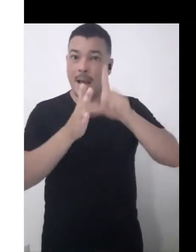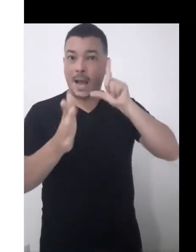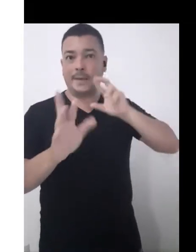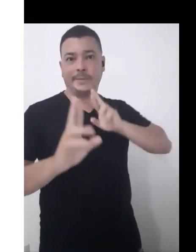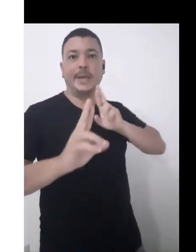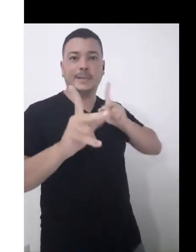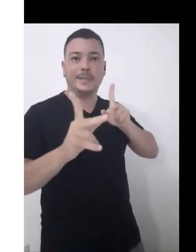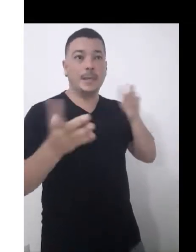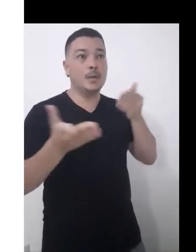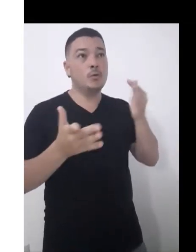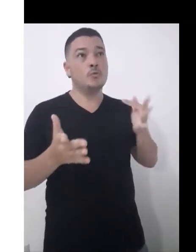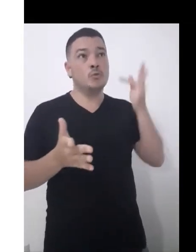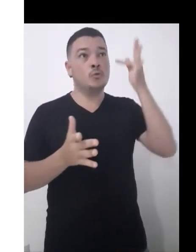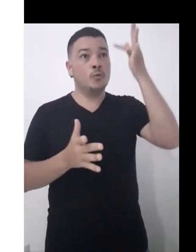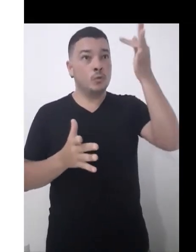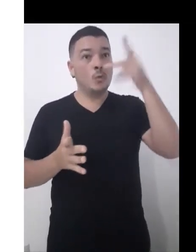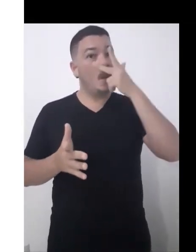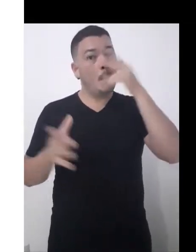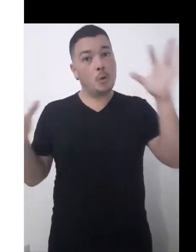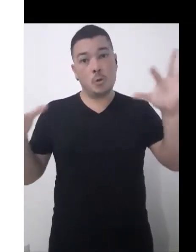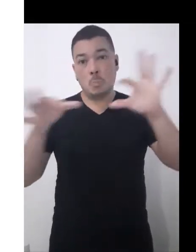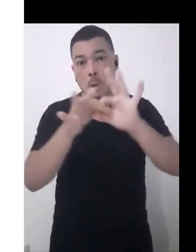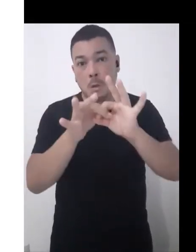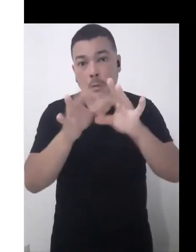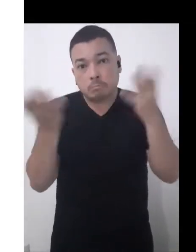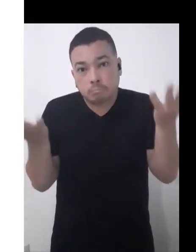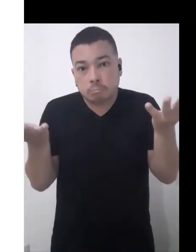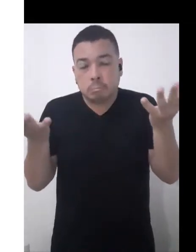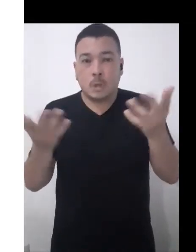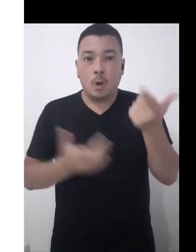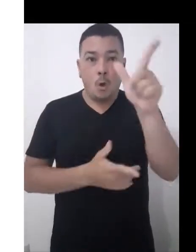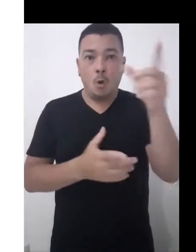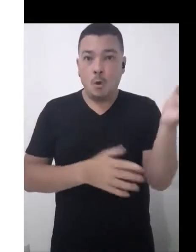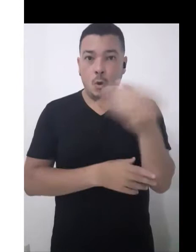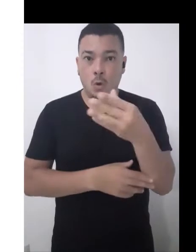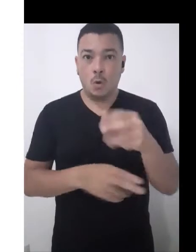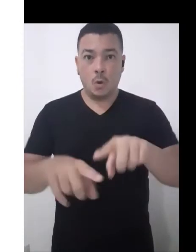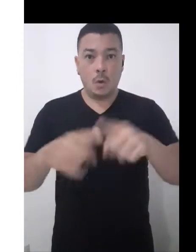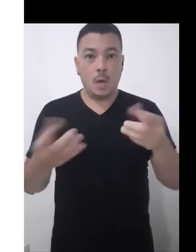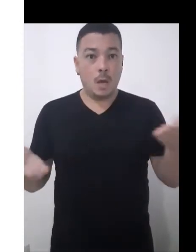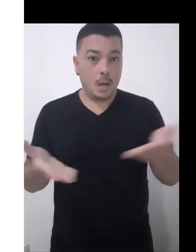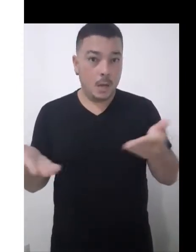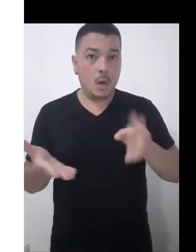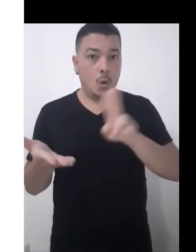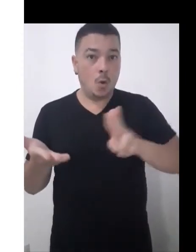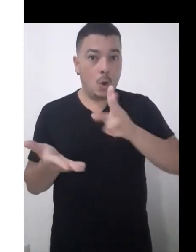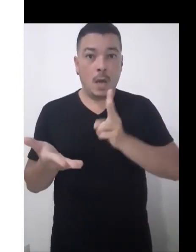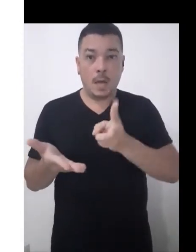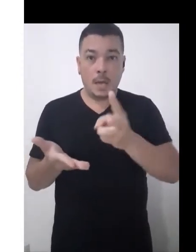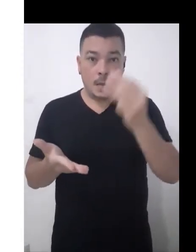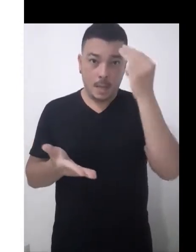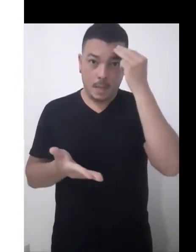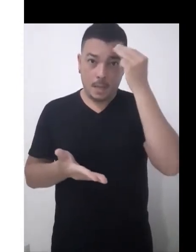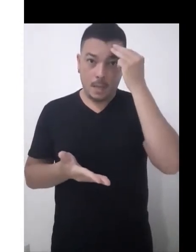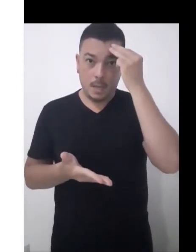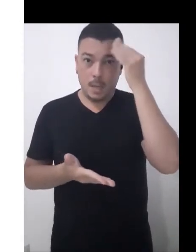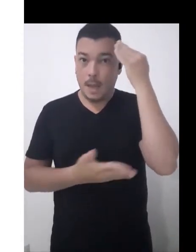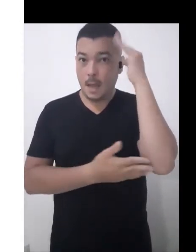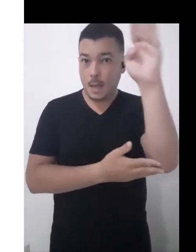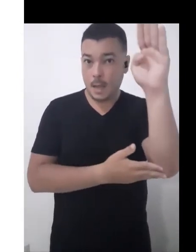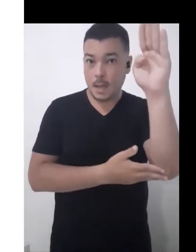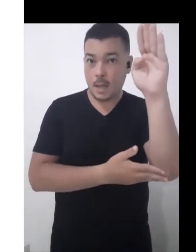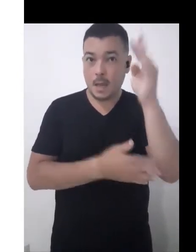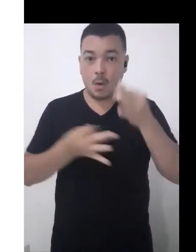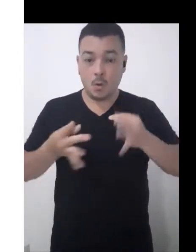e pode ser que no futuro exista uma outra tecnologia de fabricação. Mas a gente, por enquanto, tem usado sempre memórias principal com tecnologia